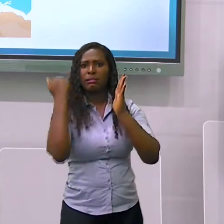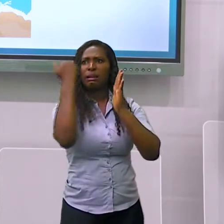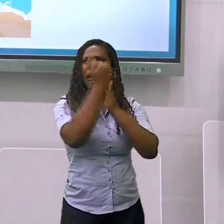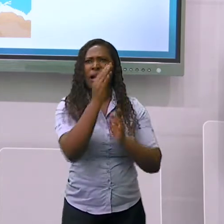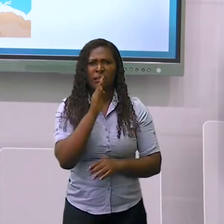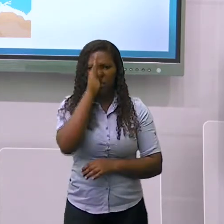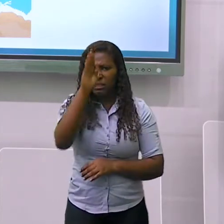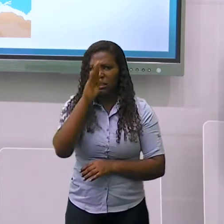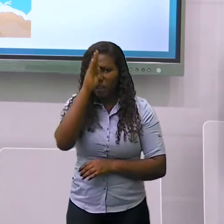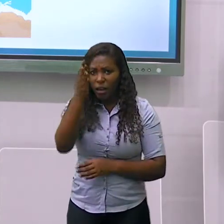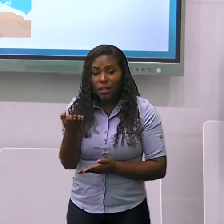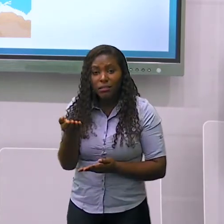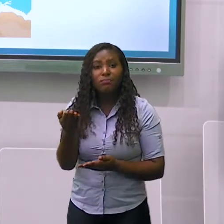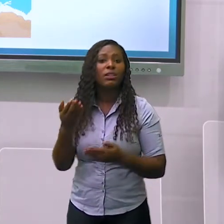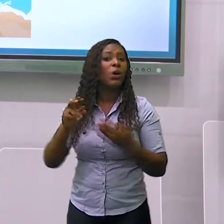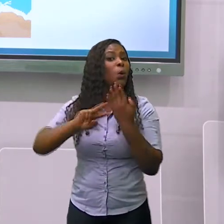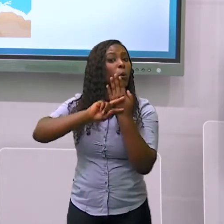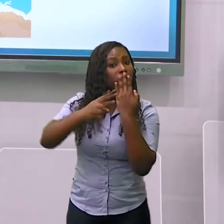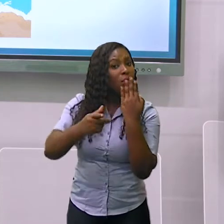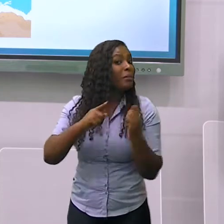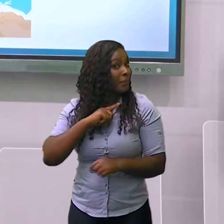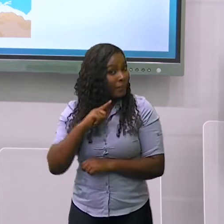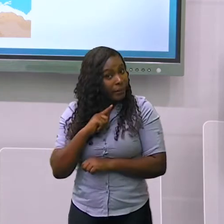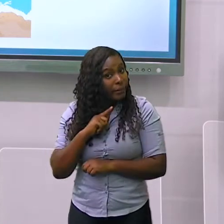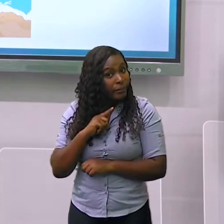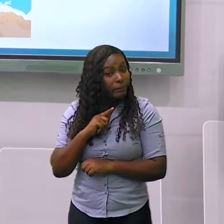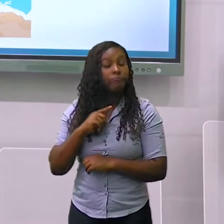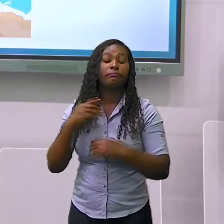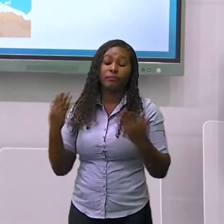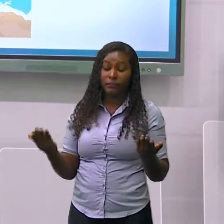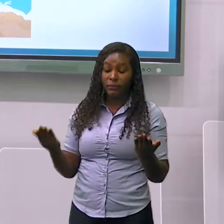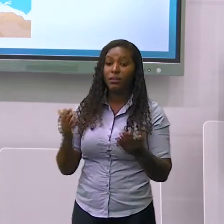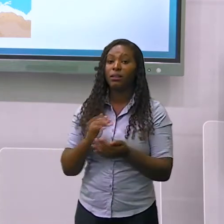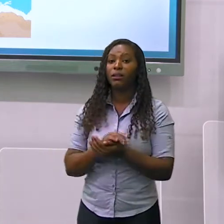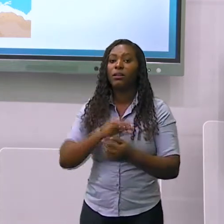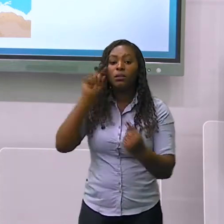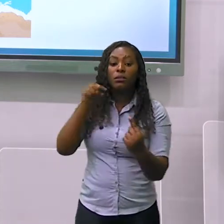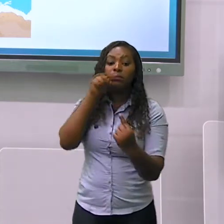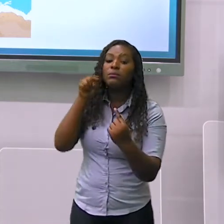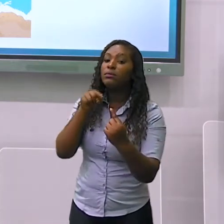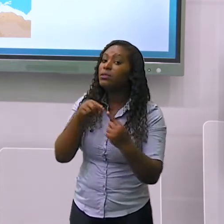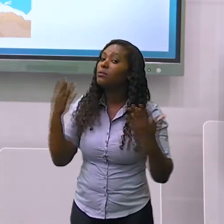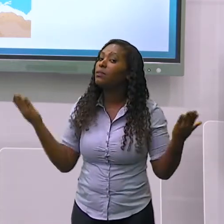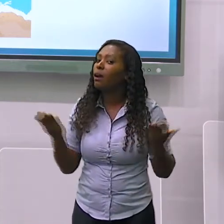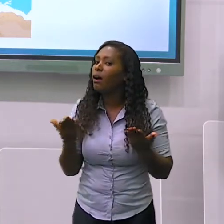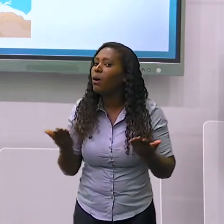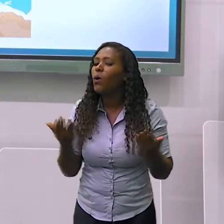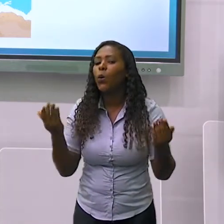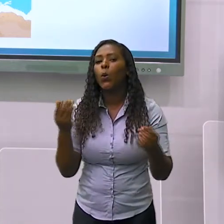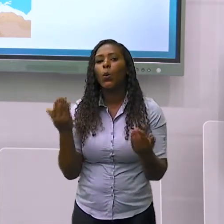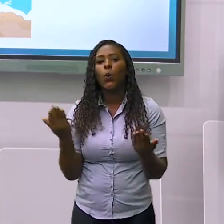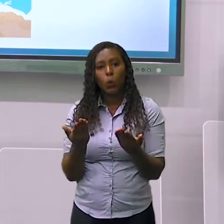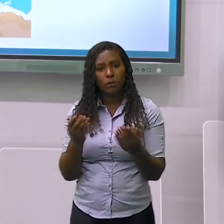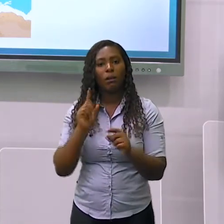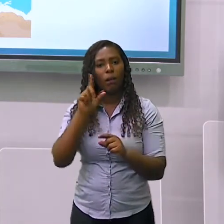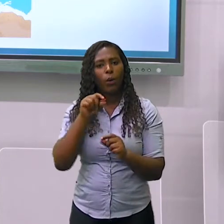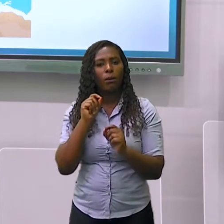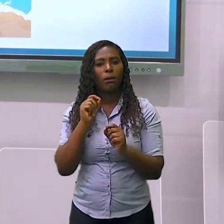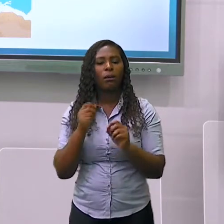áreas sofrem? Bom, um dos objetivos desta aula será identificar